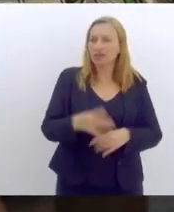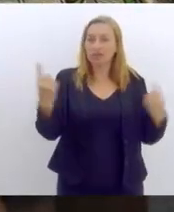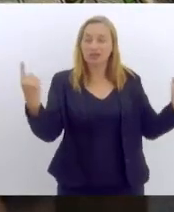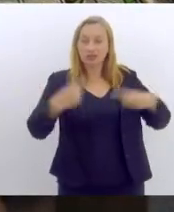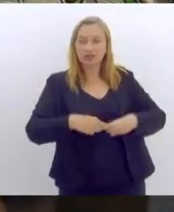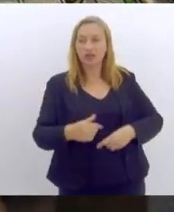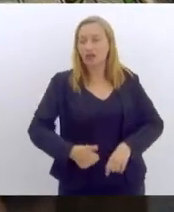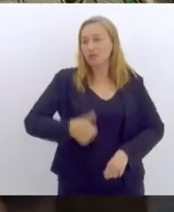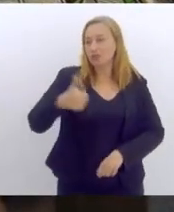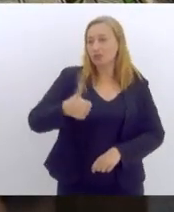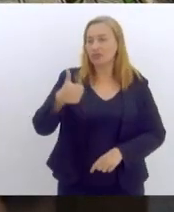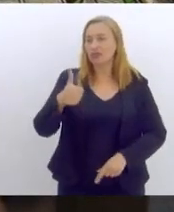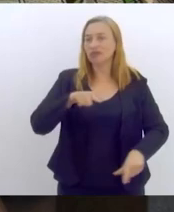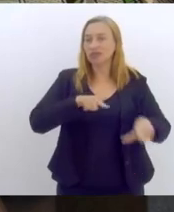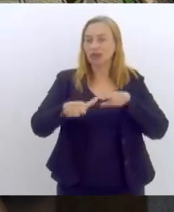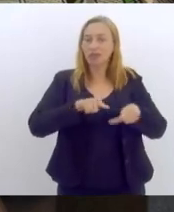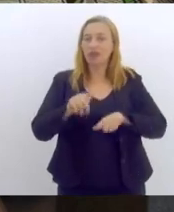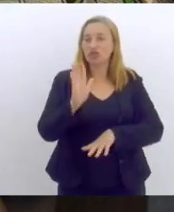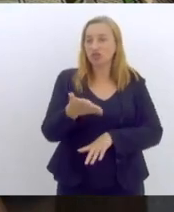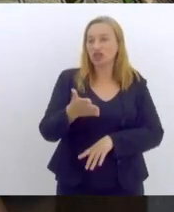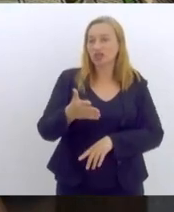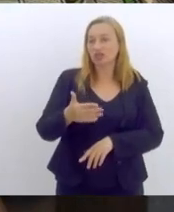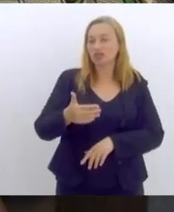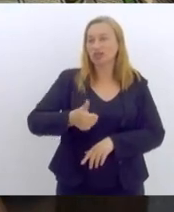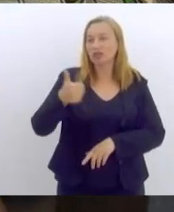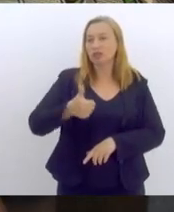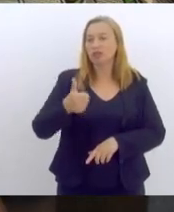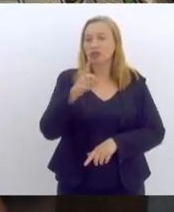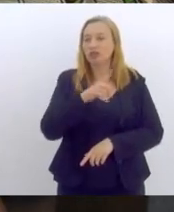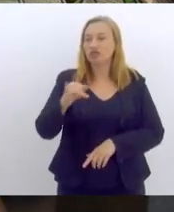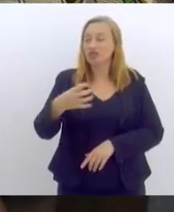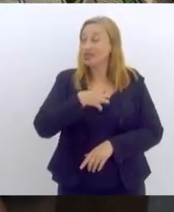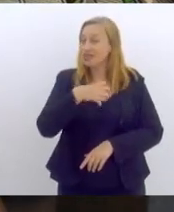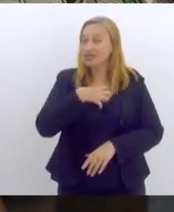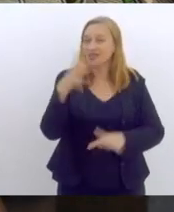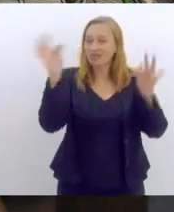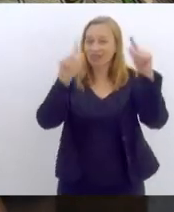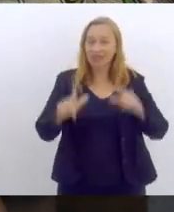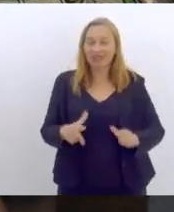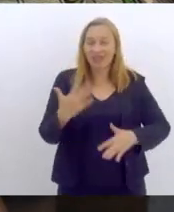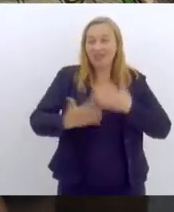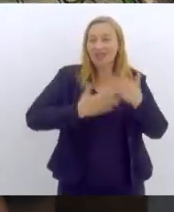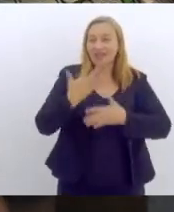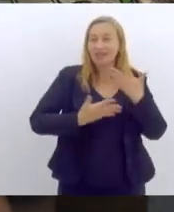Primeiro mandato, já vi no primeiro dia. Sinto